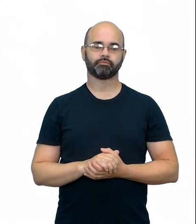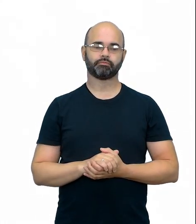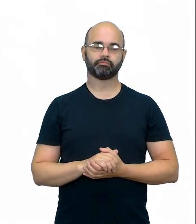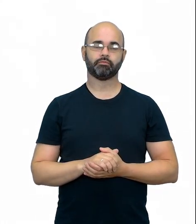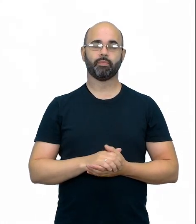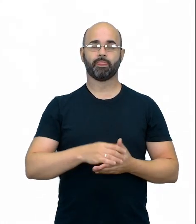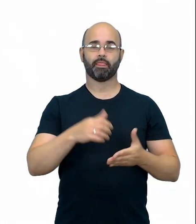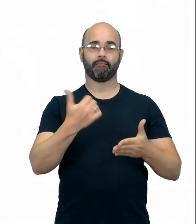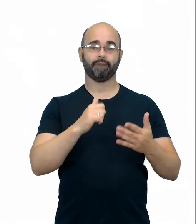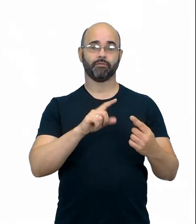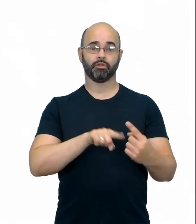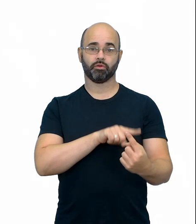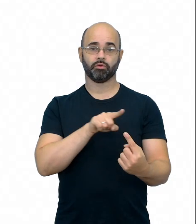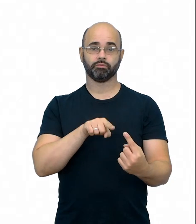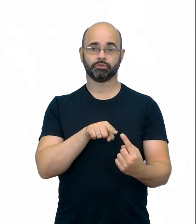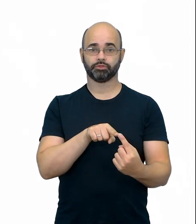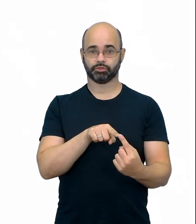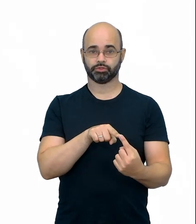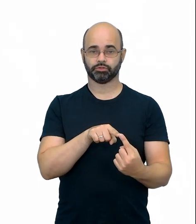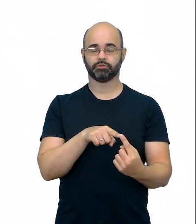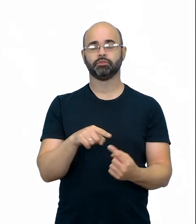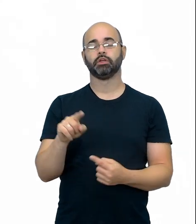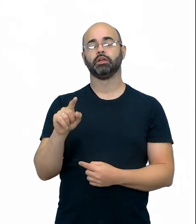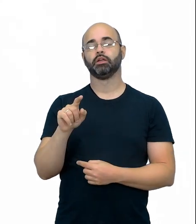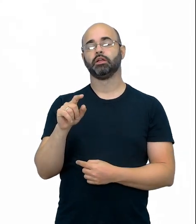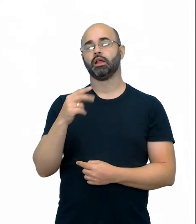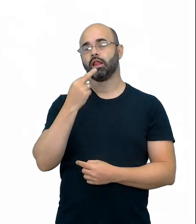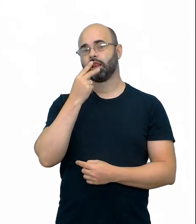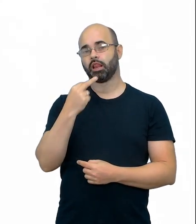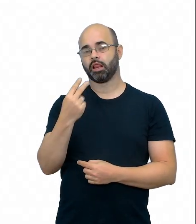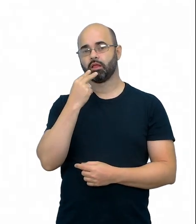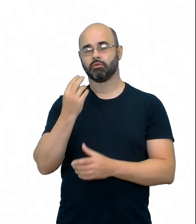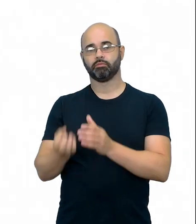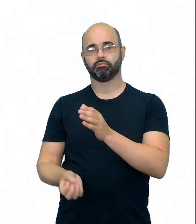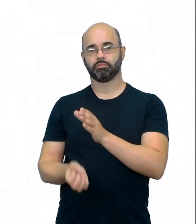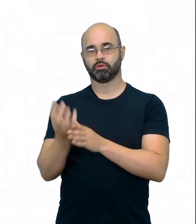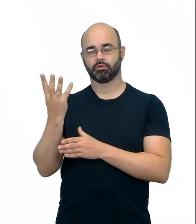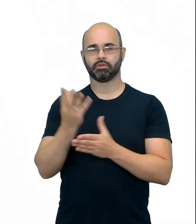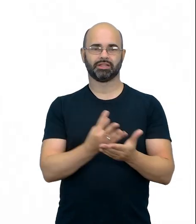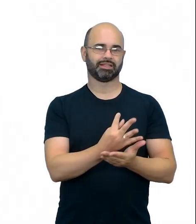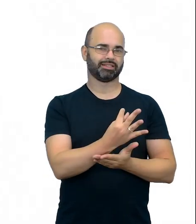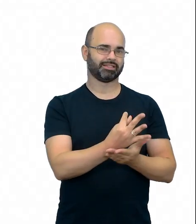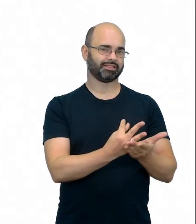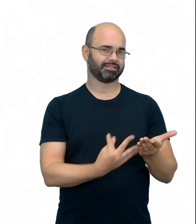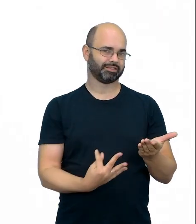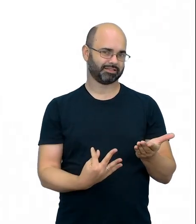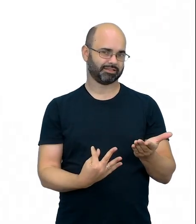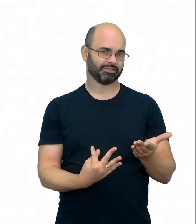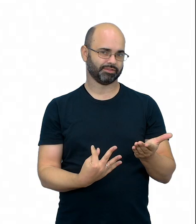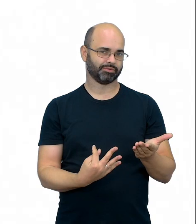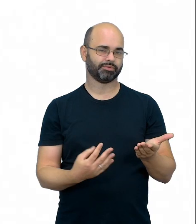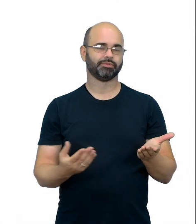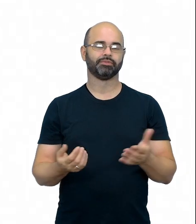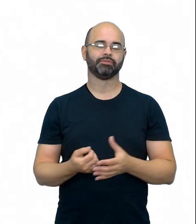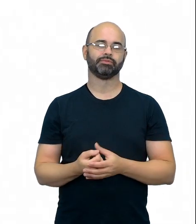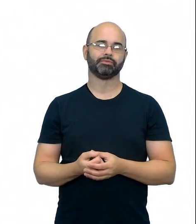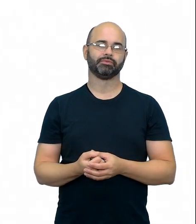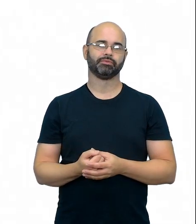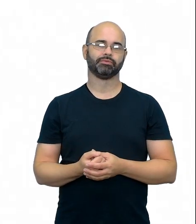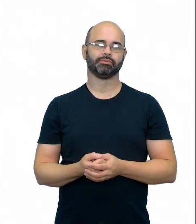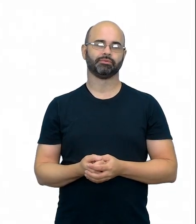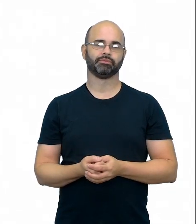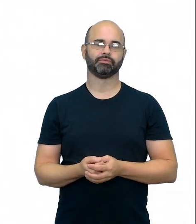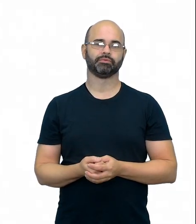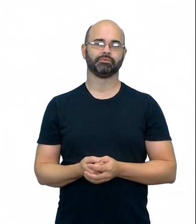é a construção da língua e de textos sob a perspectiva interativa de práticas